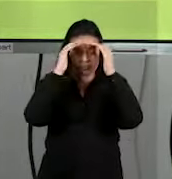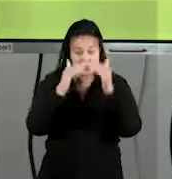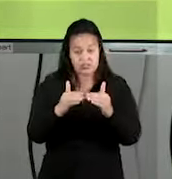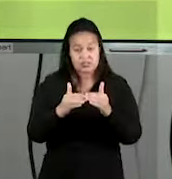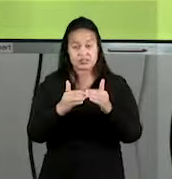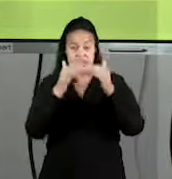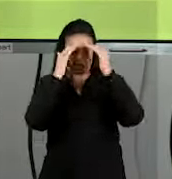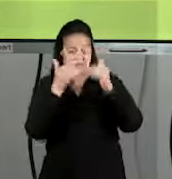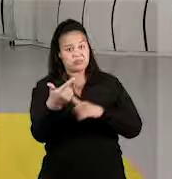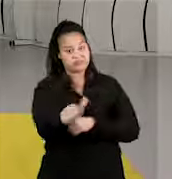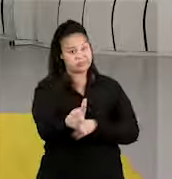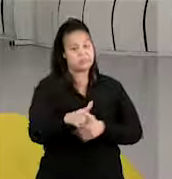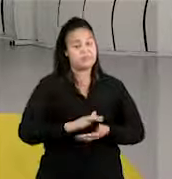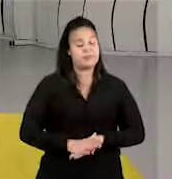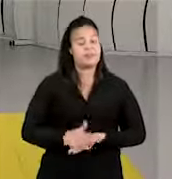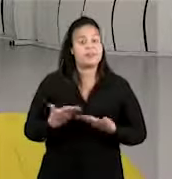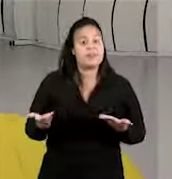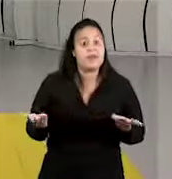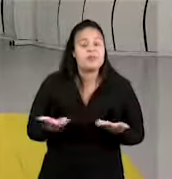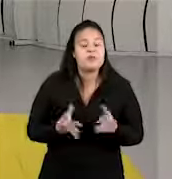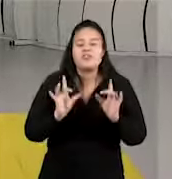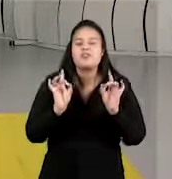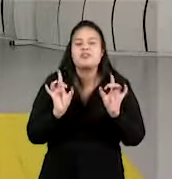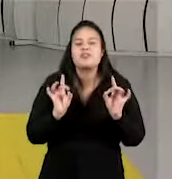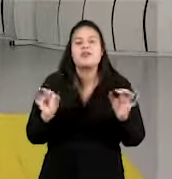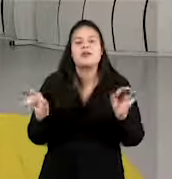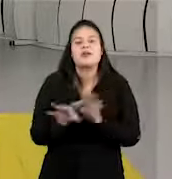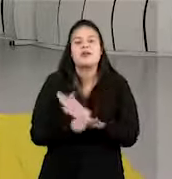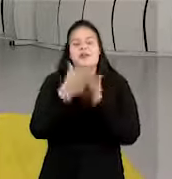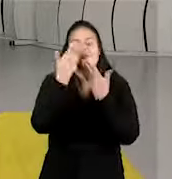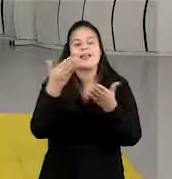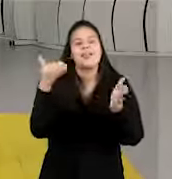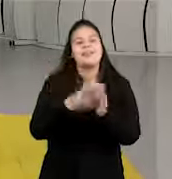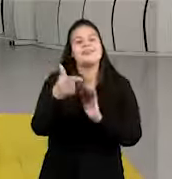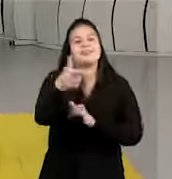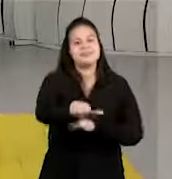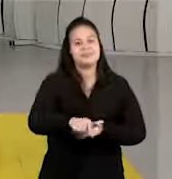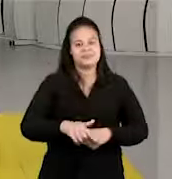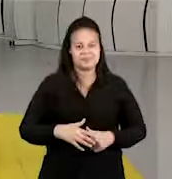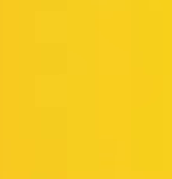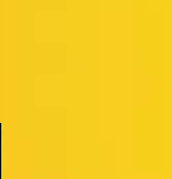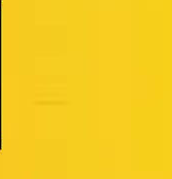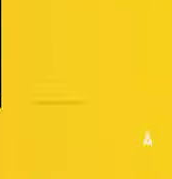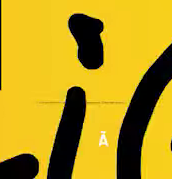e desrespeitados. Por hoje é só, muito obrigada e até a nossa próxima aula.